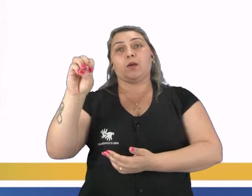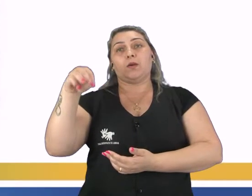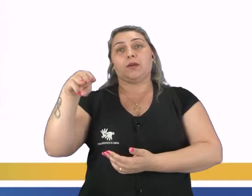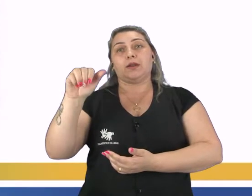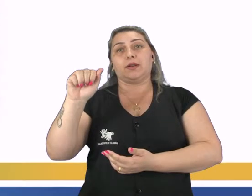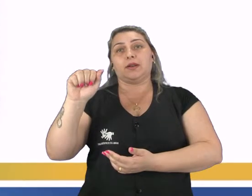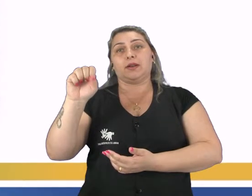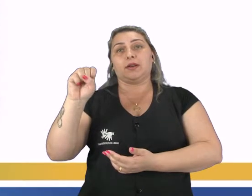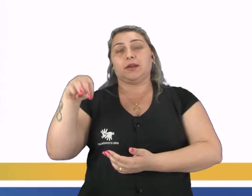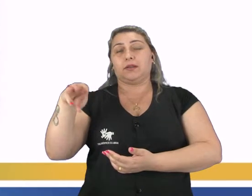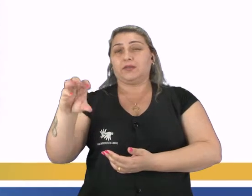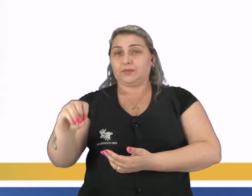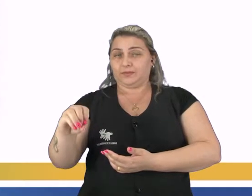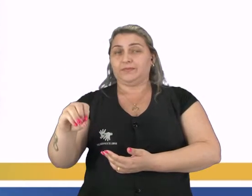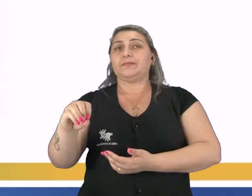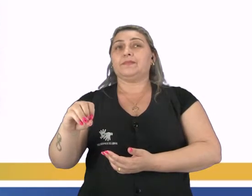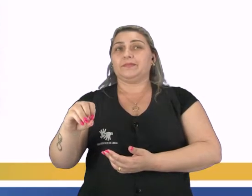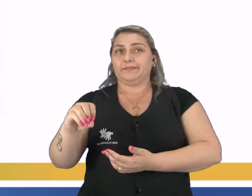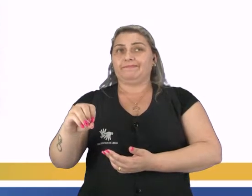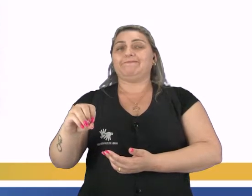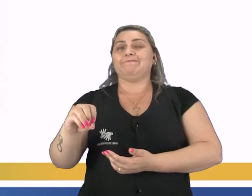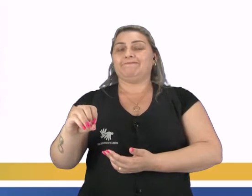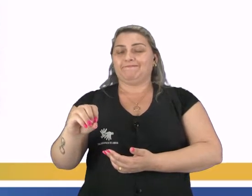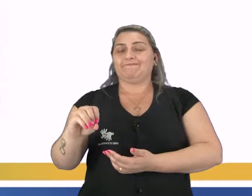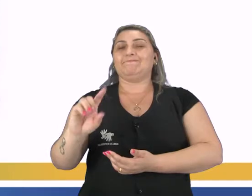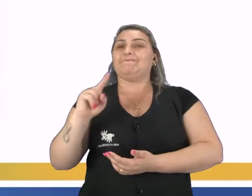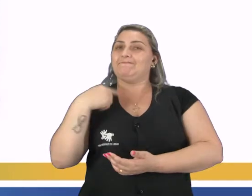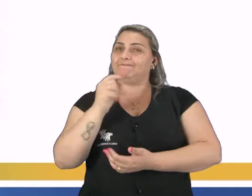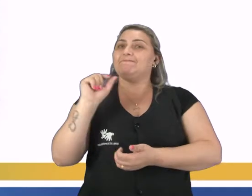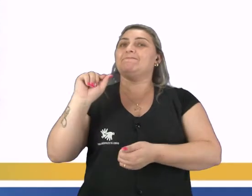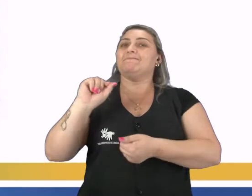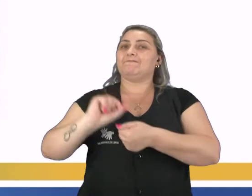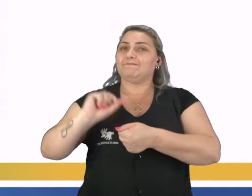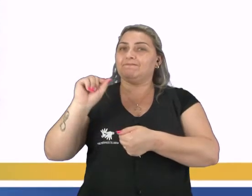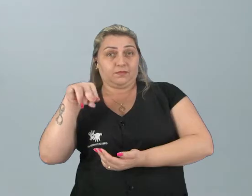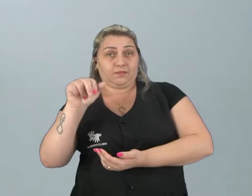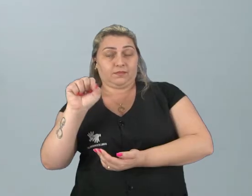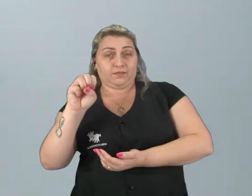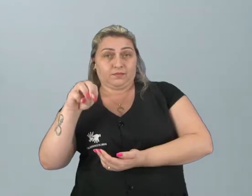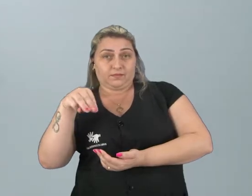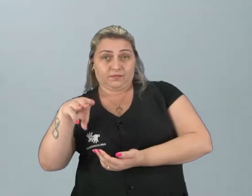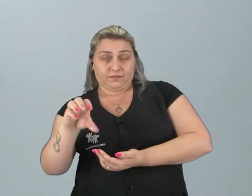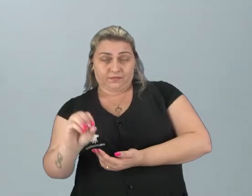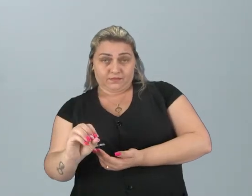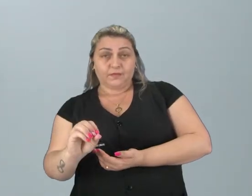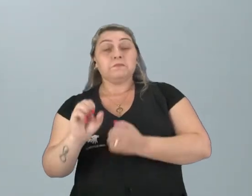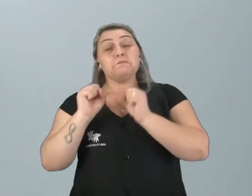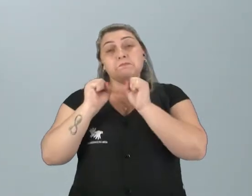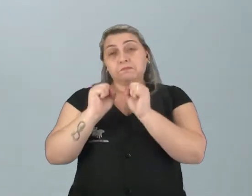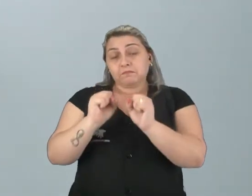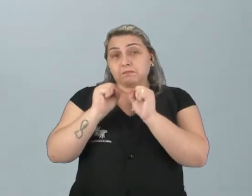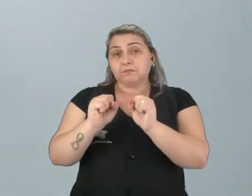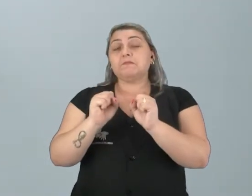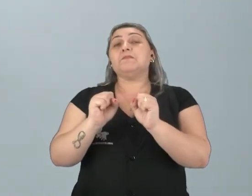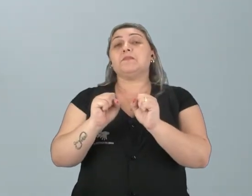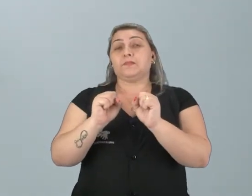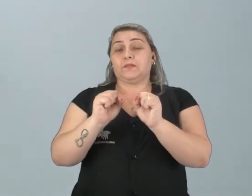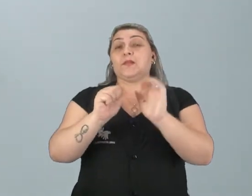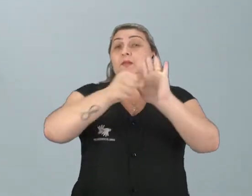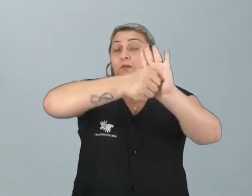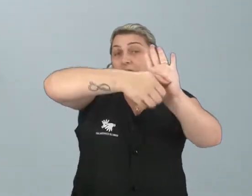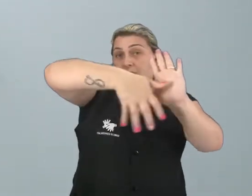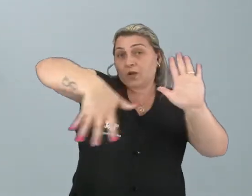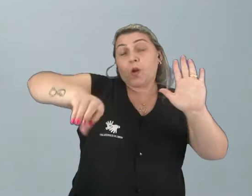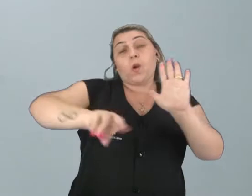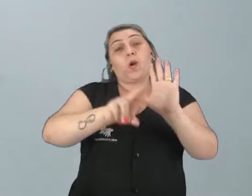é o pleonasmo. Nossa, como cometemos pleonasmos no dia a dia. O pleonasmo pode ser uma figura de